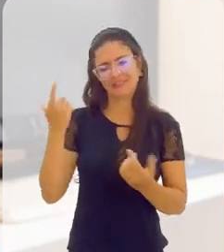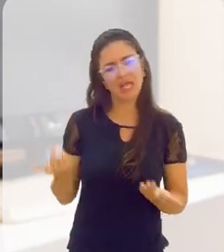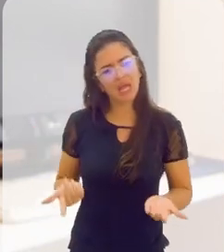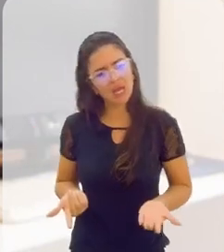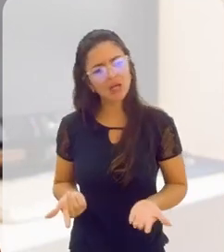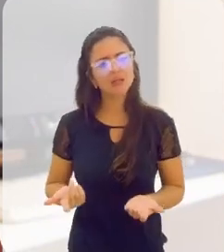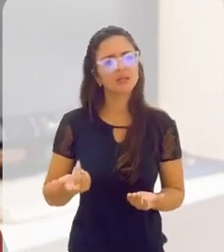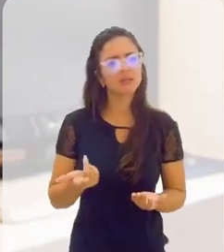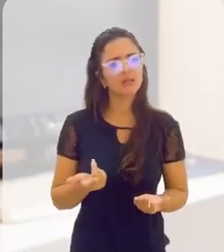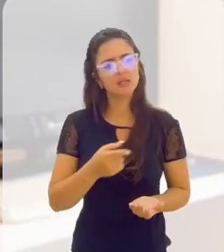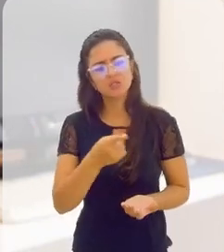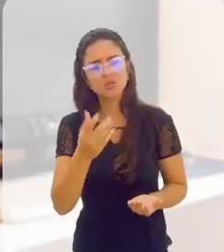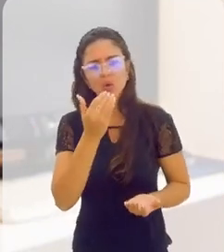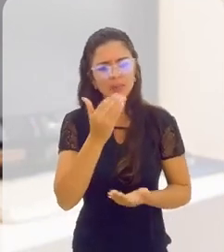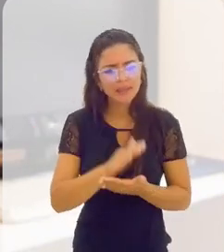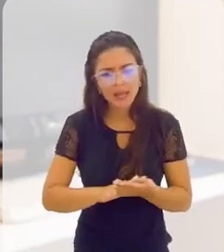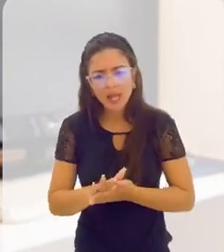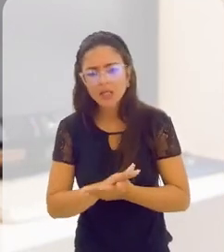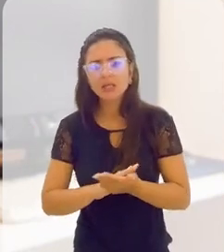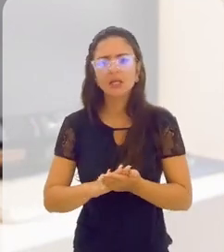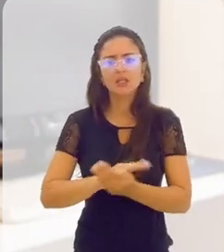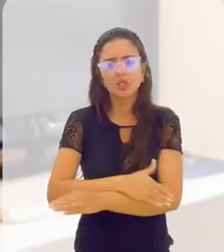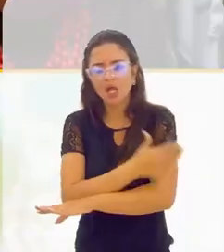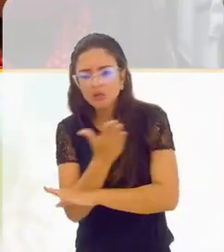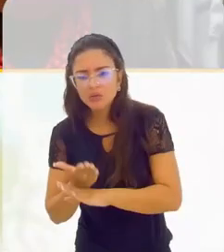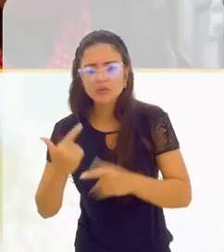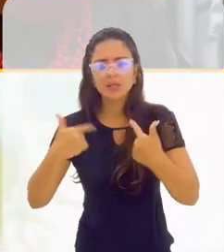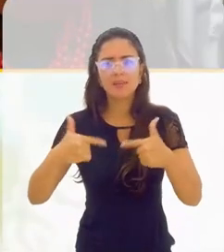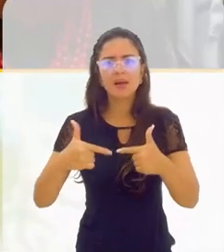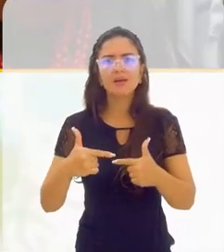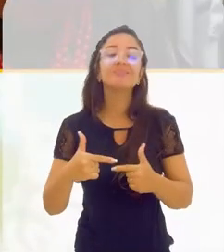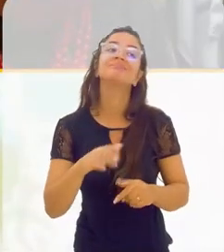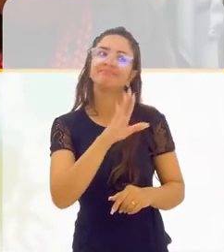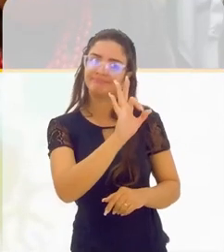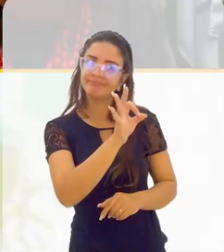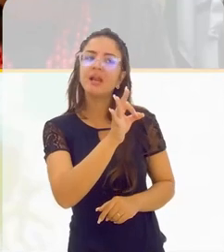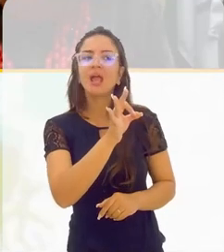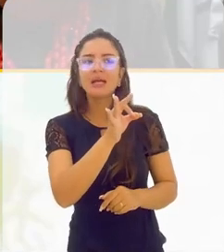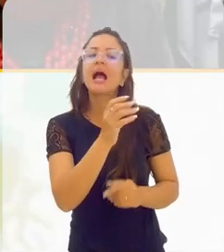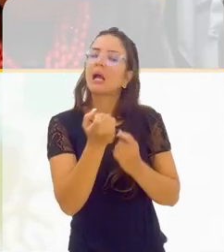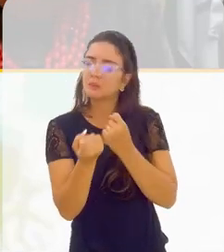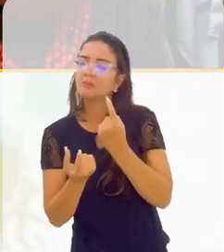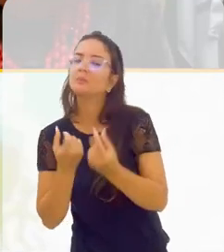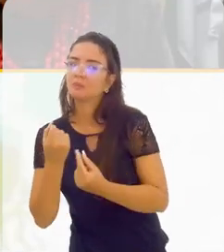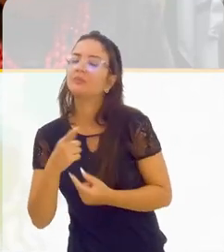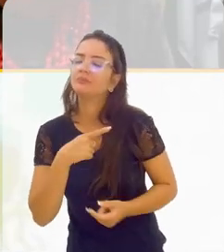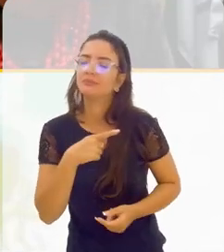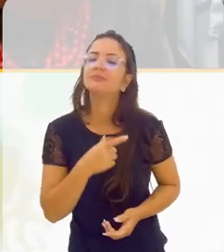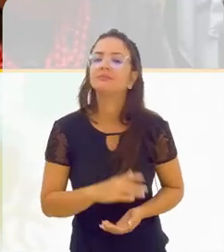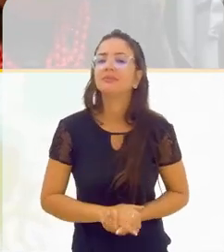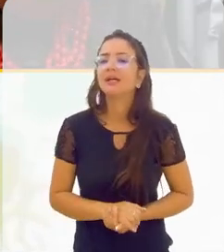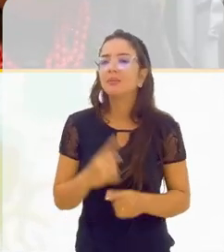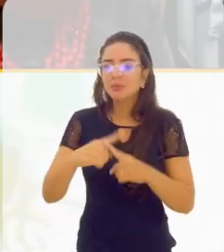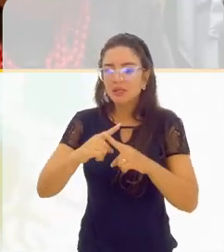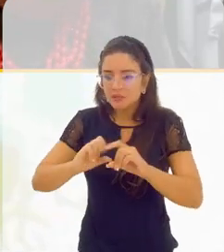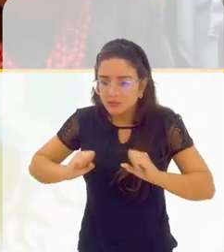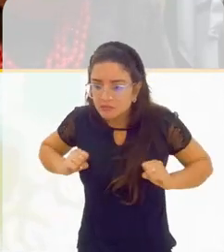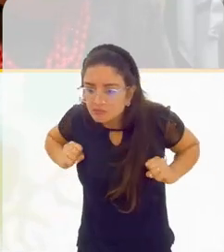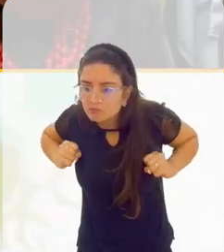Será que rola assim porque a gente fica na dúvida né é uma coisa